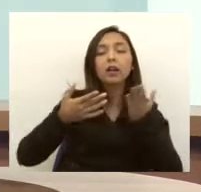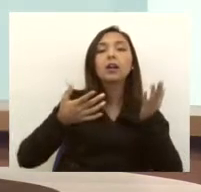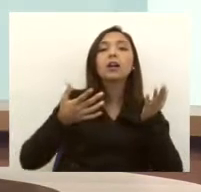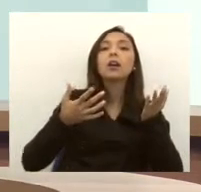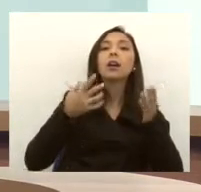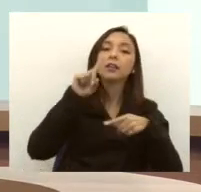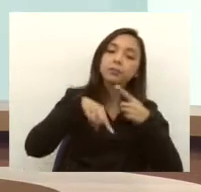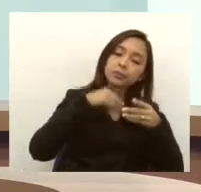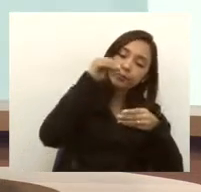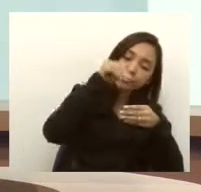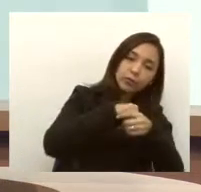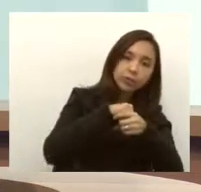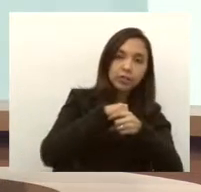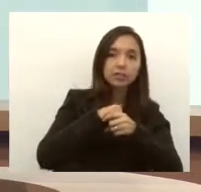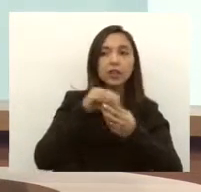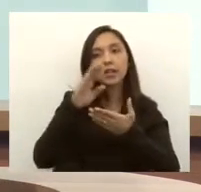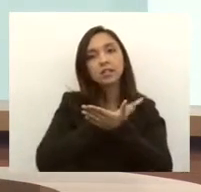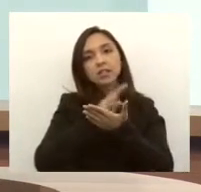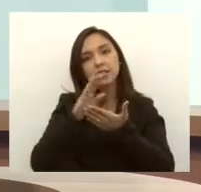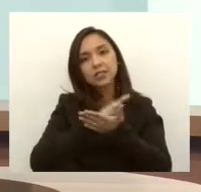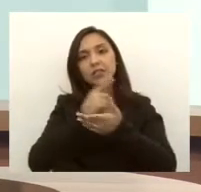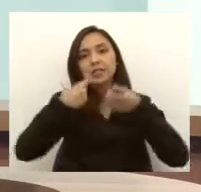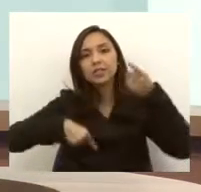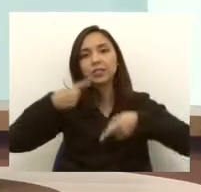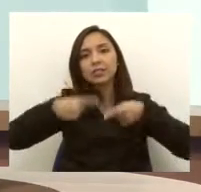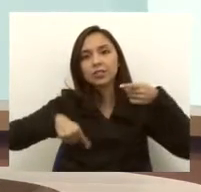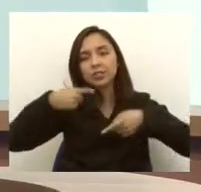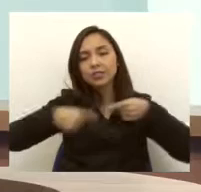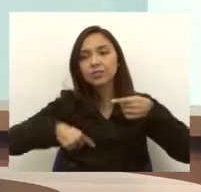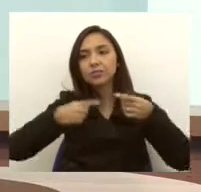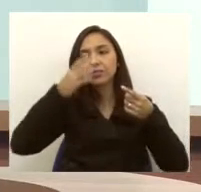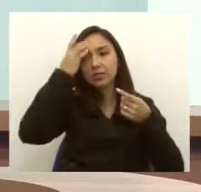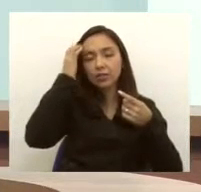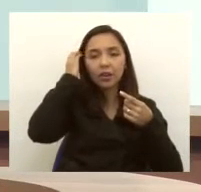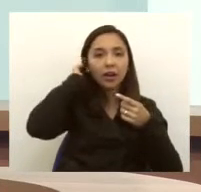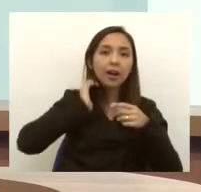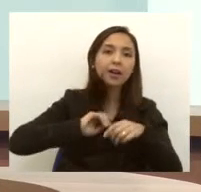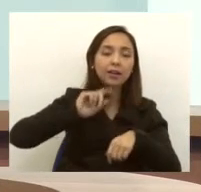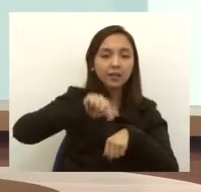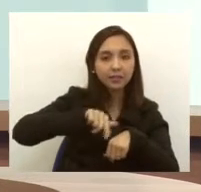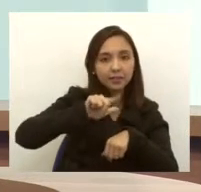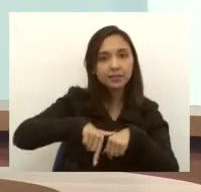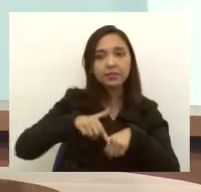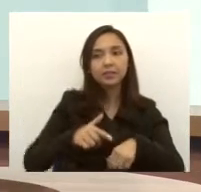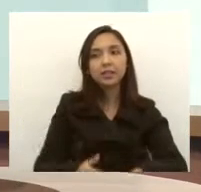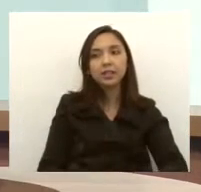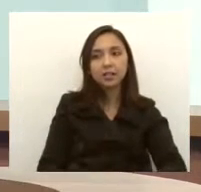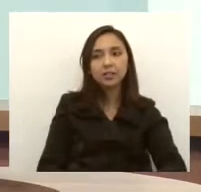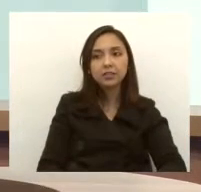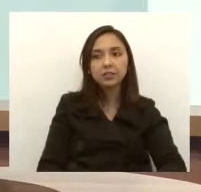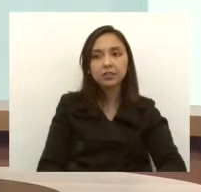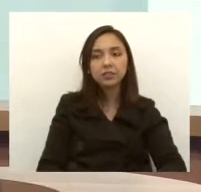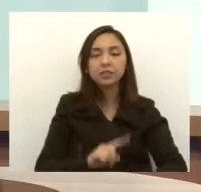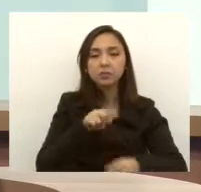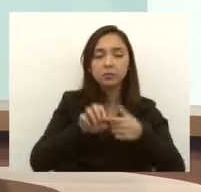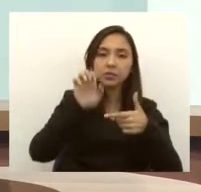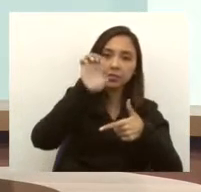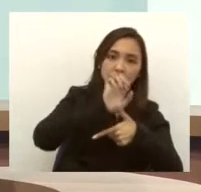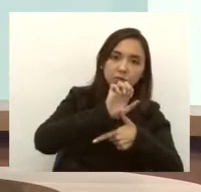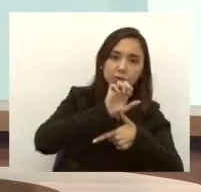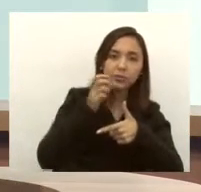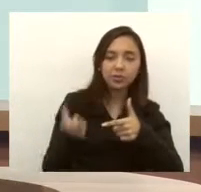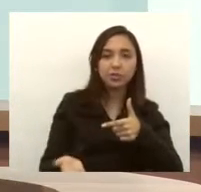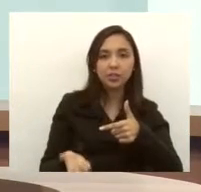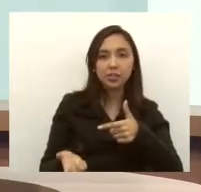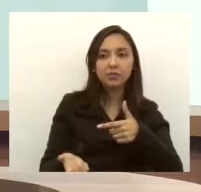Vai à votação. Às vezes tem essa discussão acalorosa que atrasa a aprovação do requerimento. Vai para o Executivo, ele